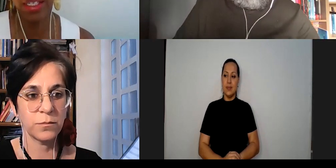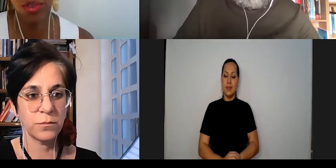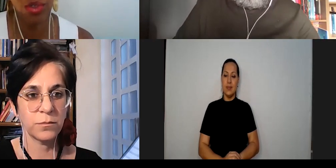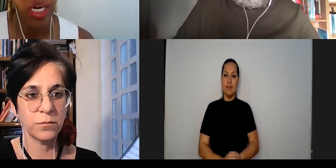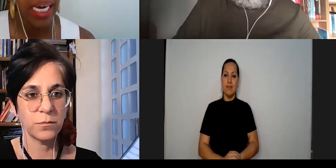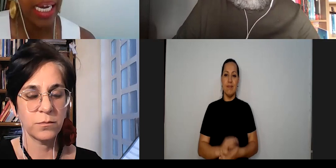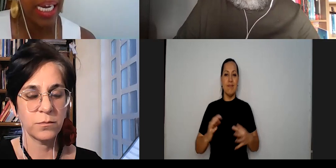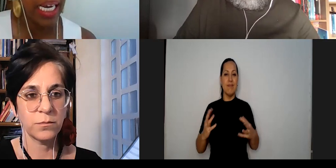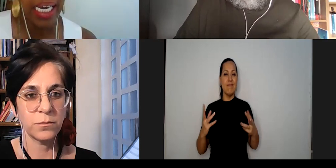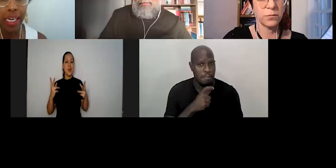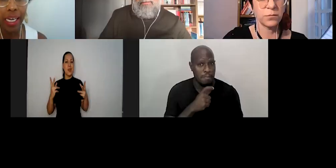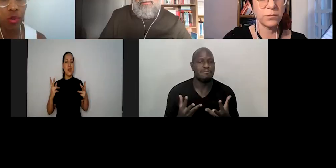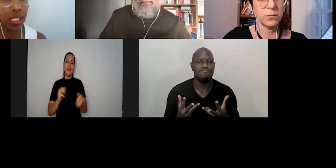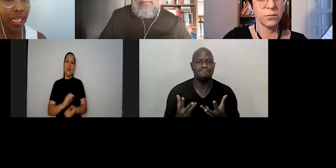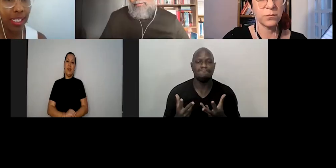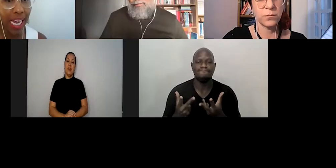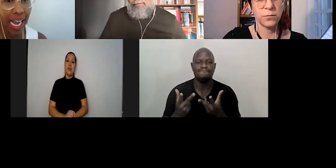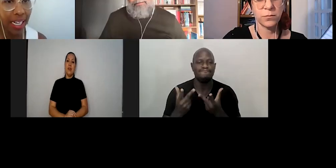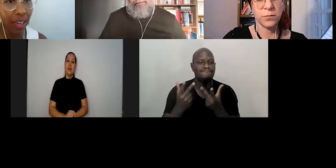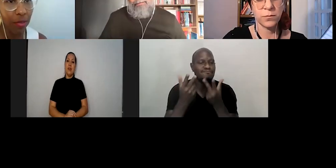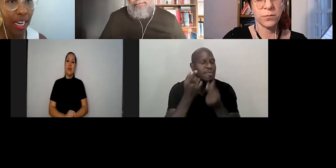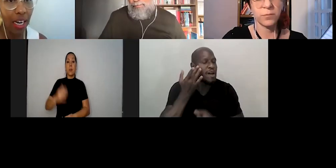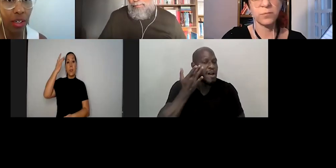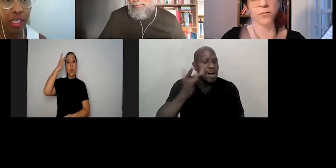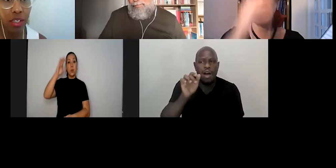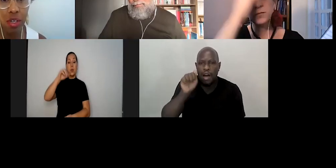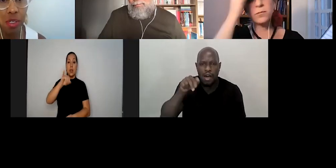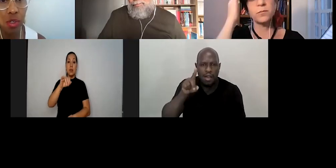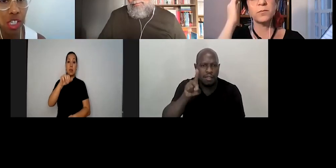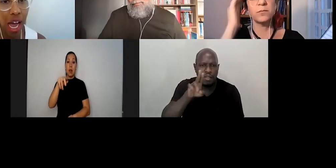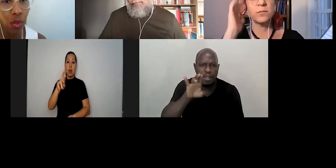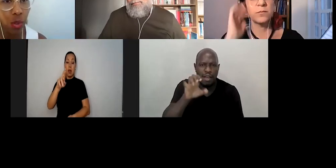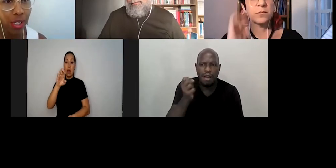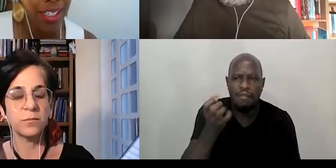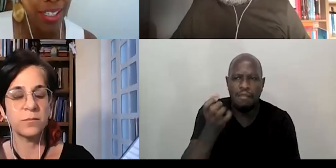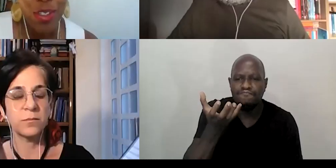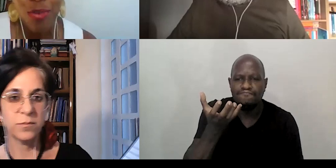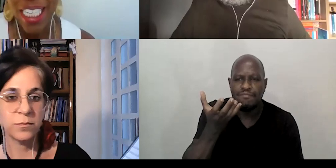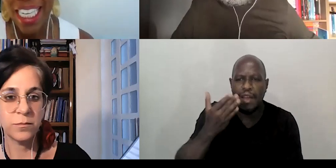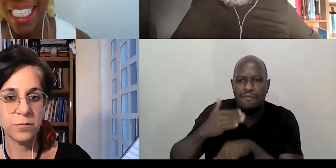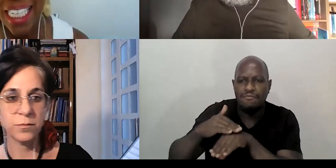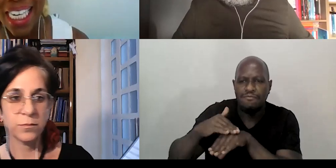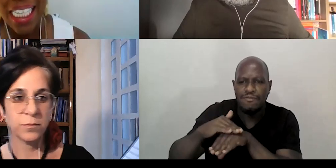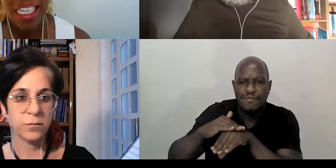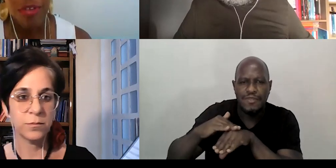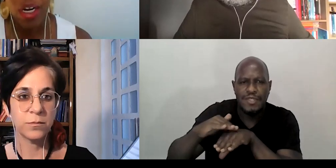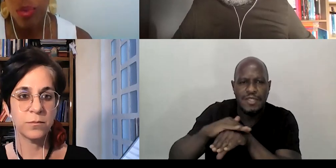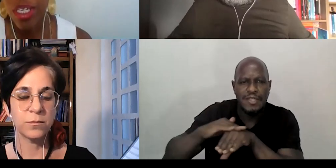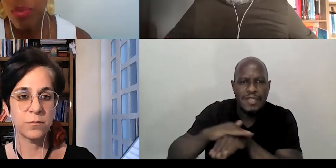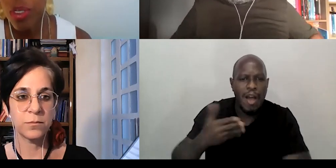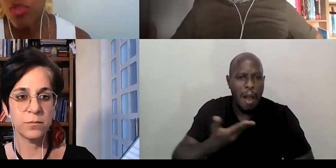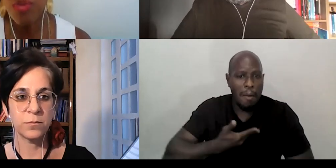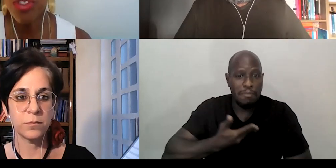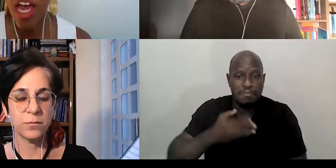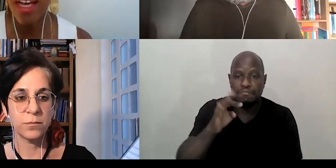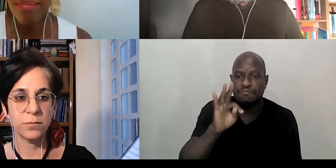maravilha, Arilson. Não sei se a Andréia quer falar. Cadê nosso amigo Tiago? Não estou vendo ele aqui. Quer falar